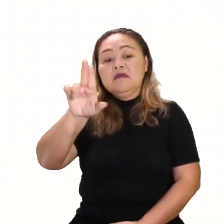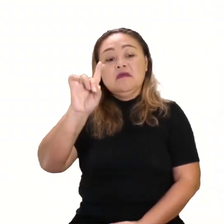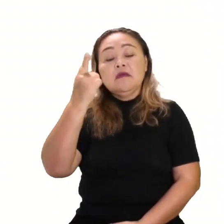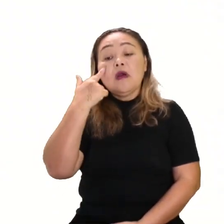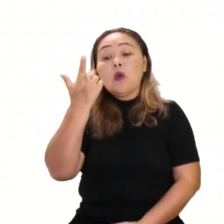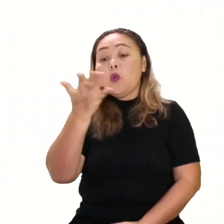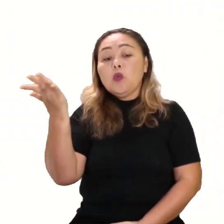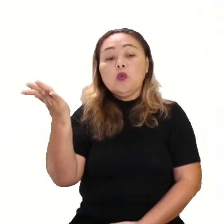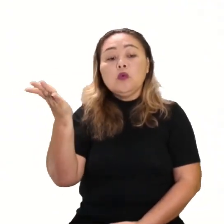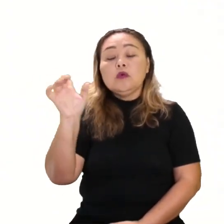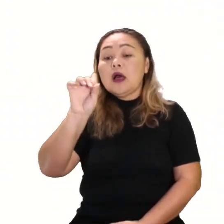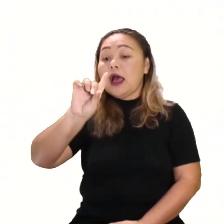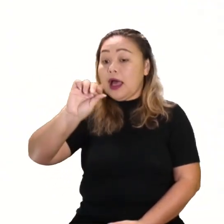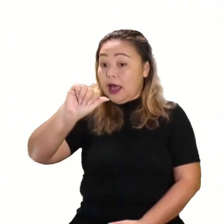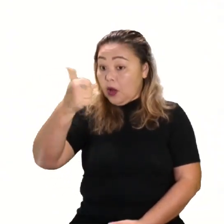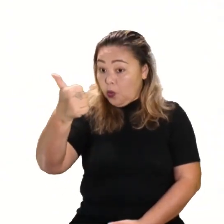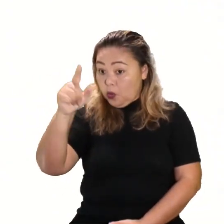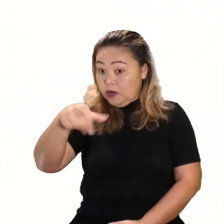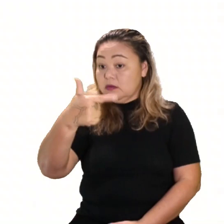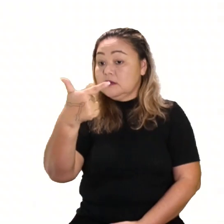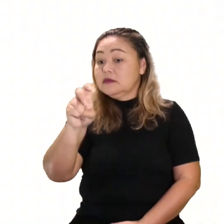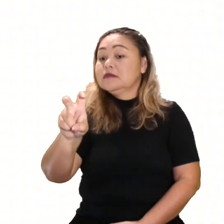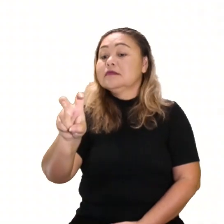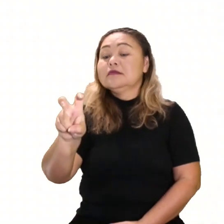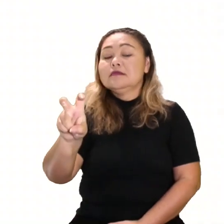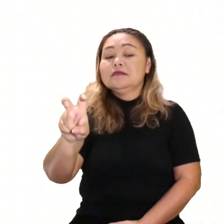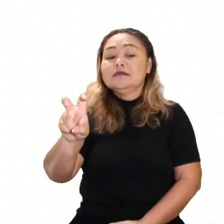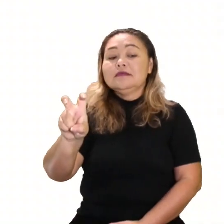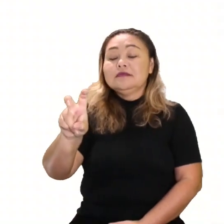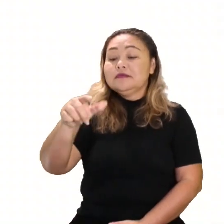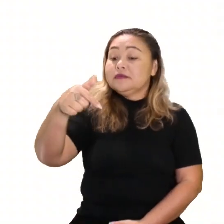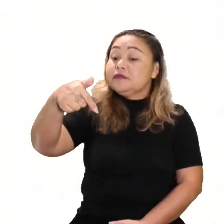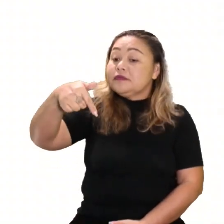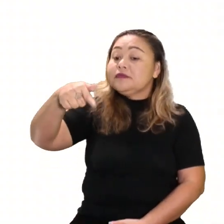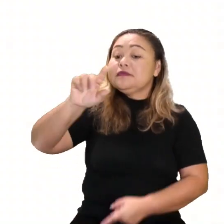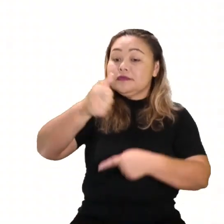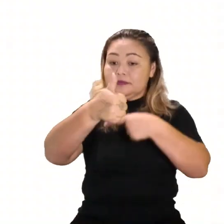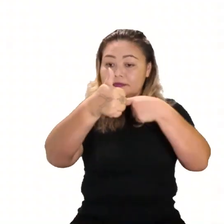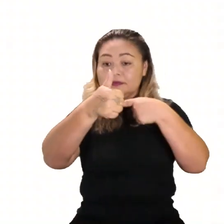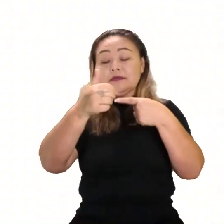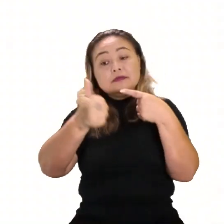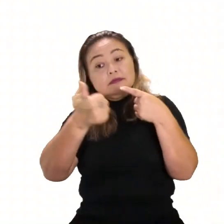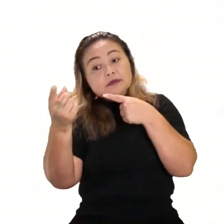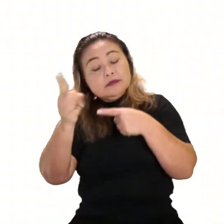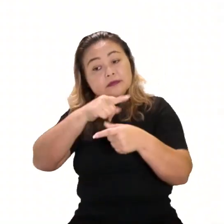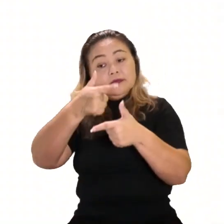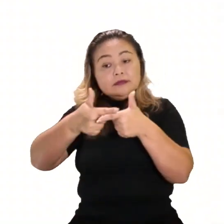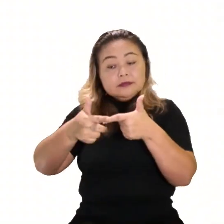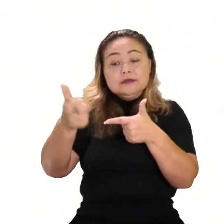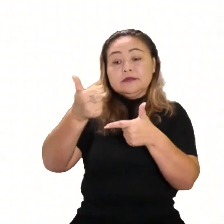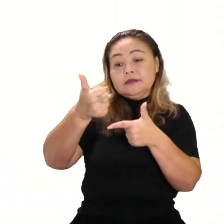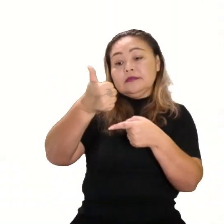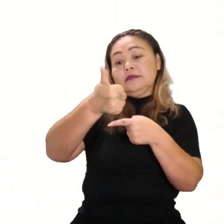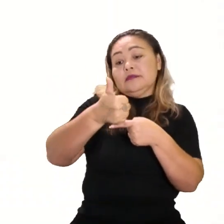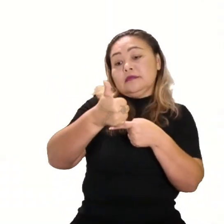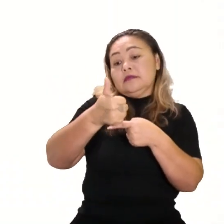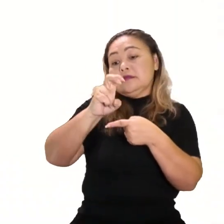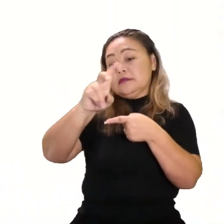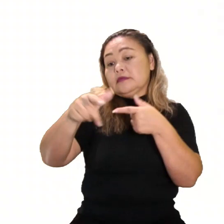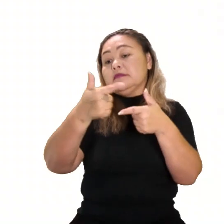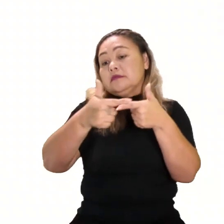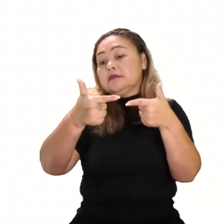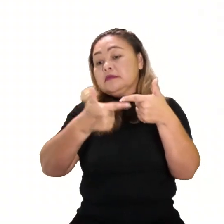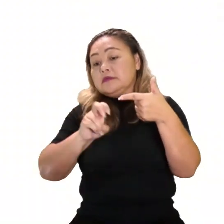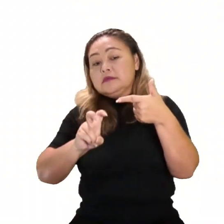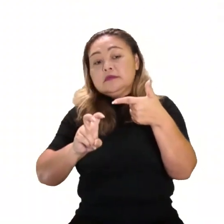vamos lá. Quem é o nosso A1? 25. É o 25, né? Quem é a nossa razão? É o segundo termo dividido pelo primeiro. 5 dividido para